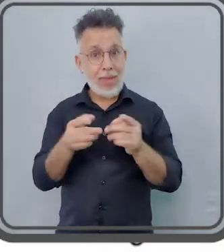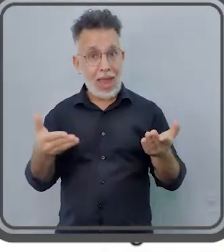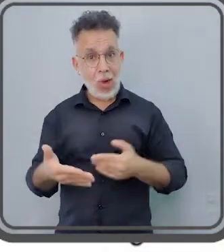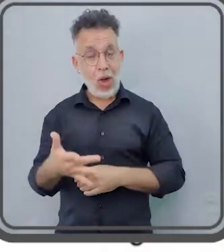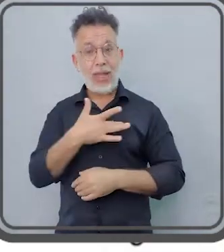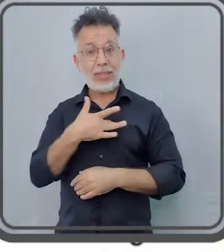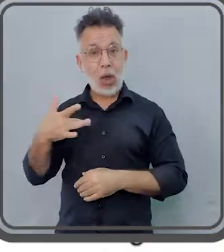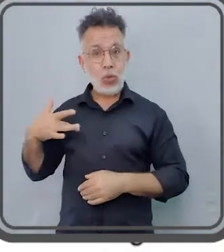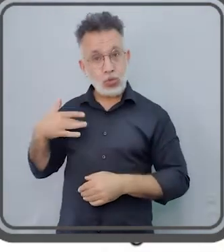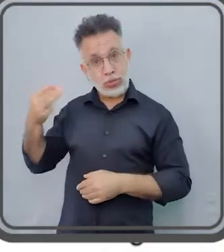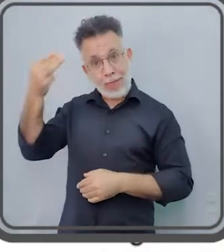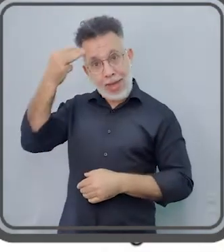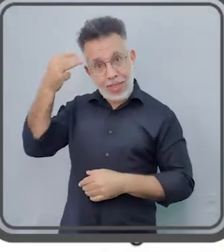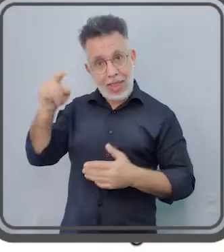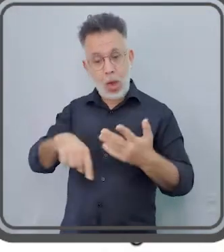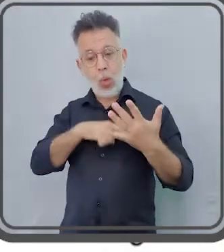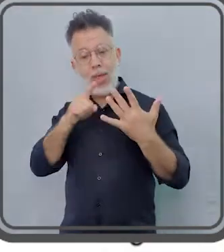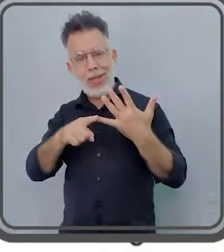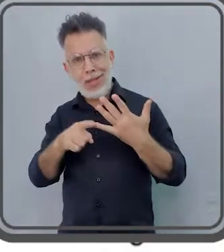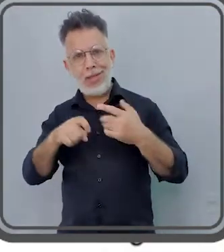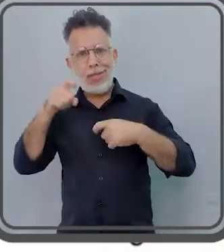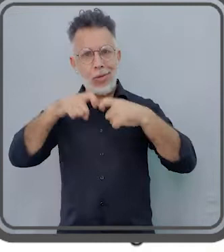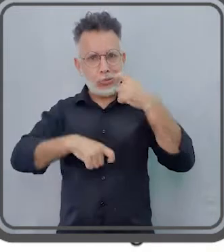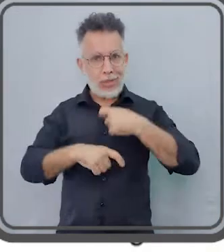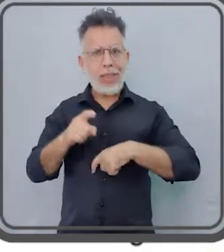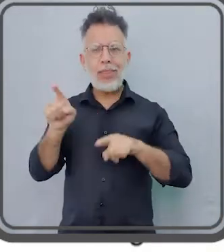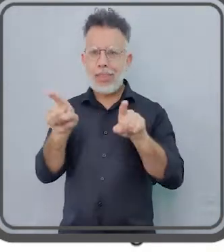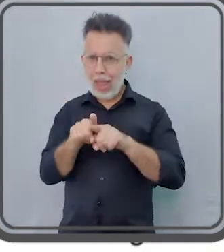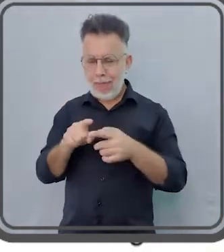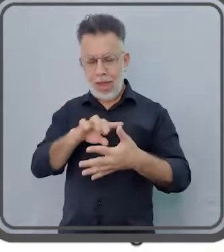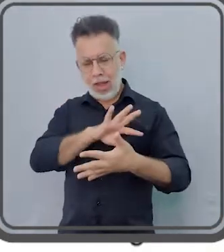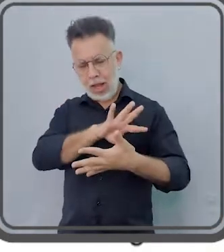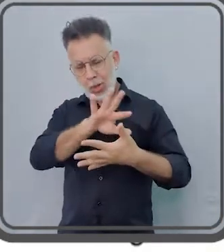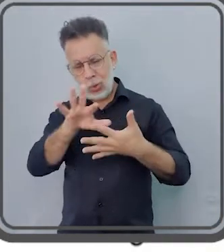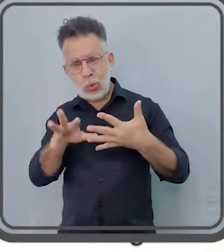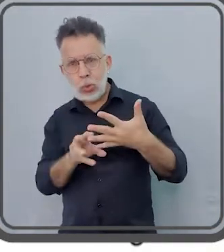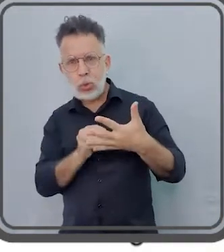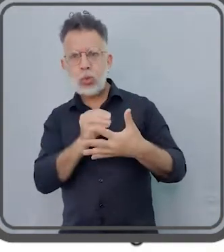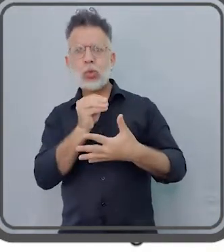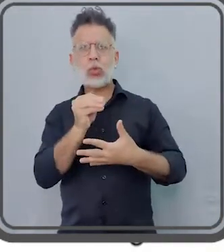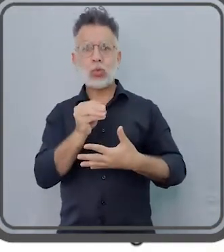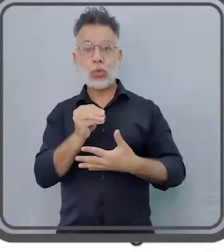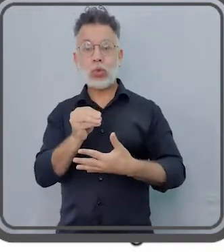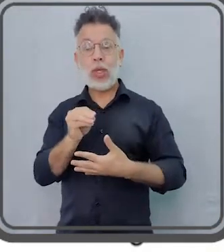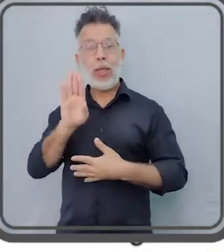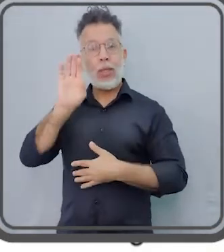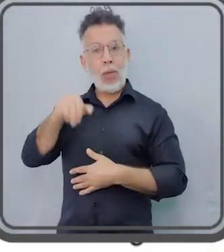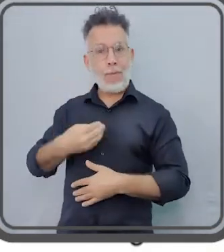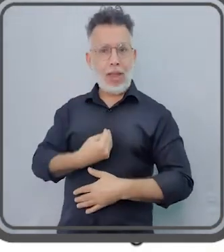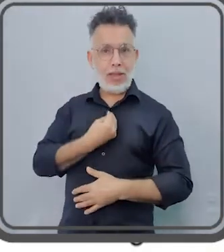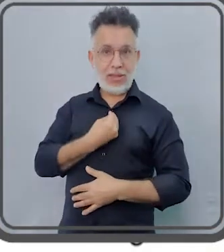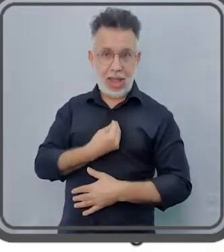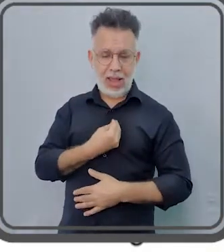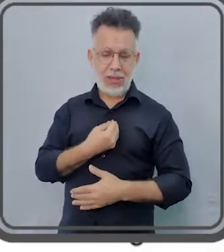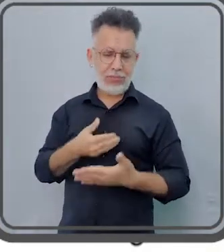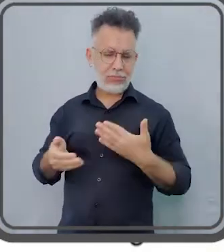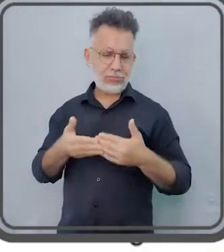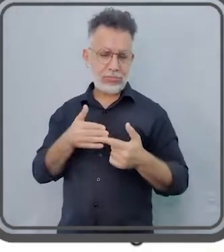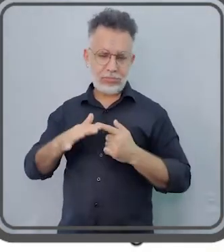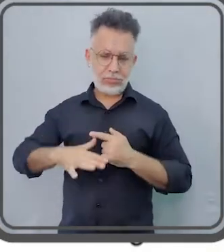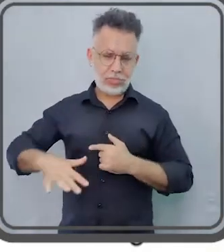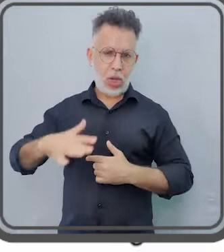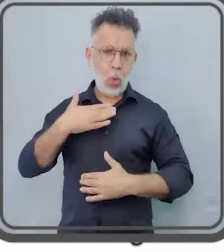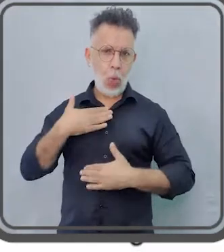né, é uma definição que também está conectada ao bem-estar, seja no campo físico ou na saúde mental. Então, como evolução de